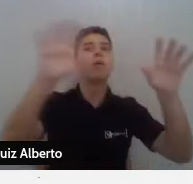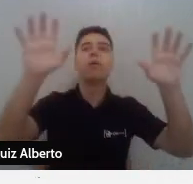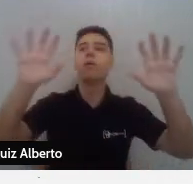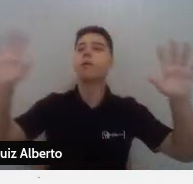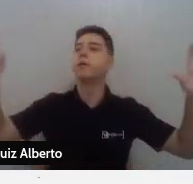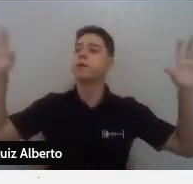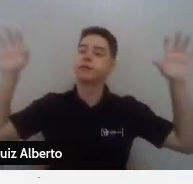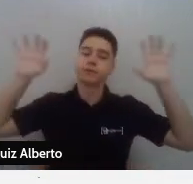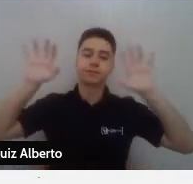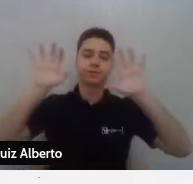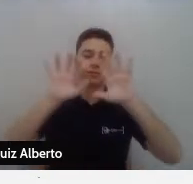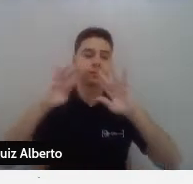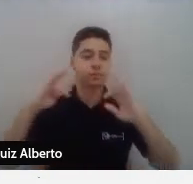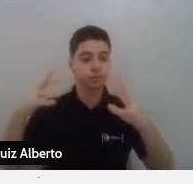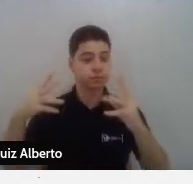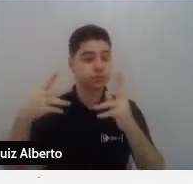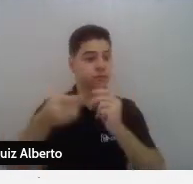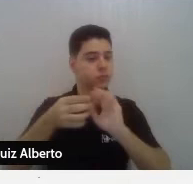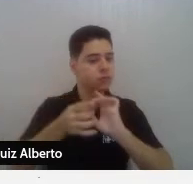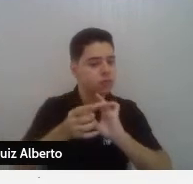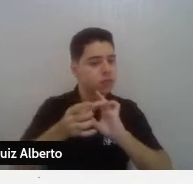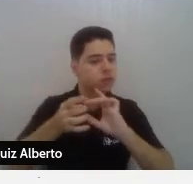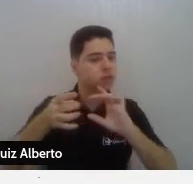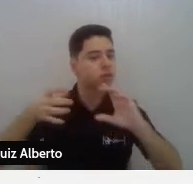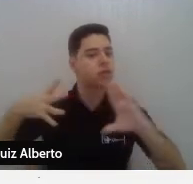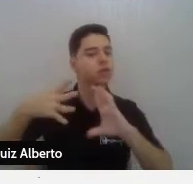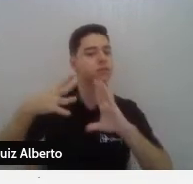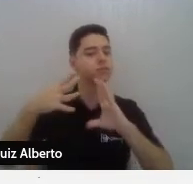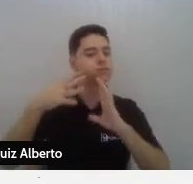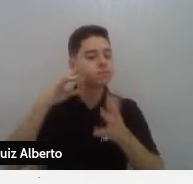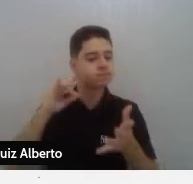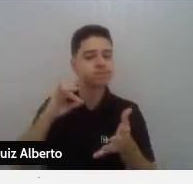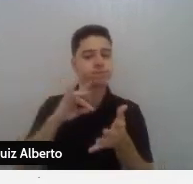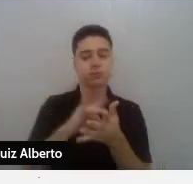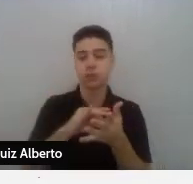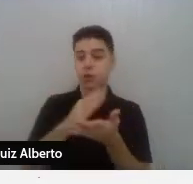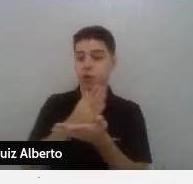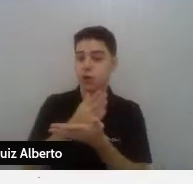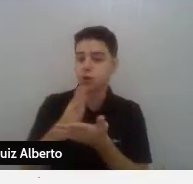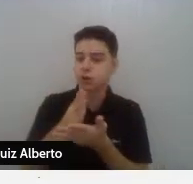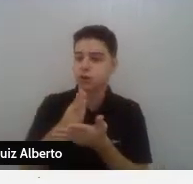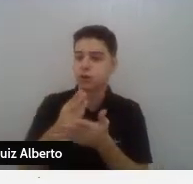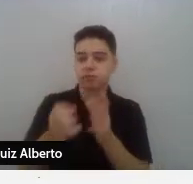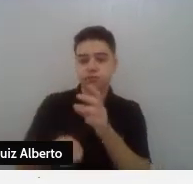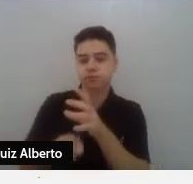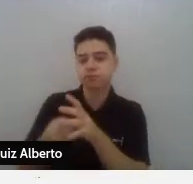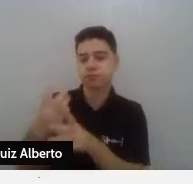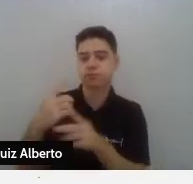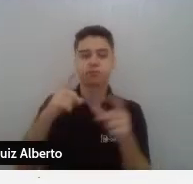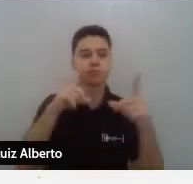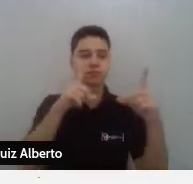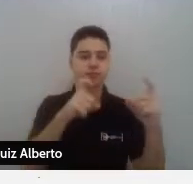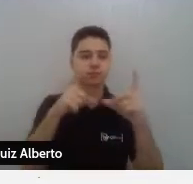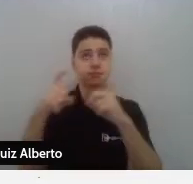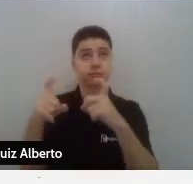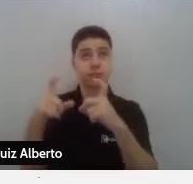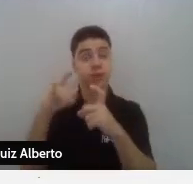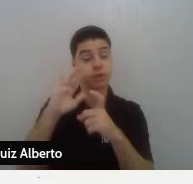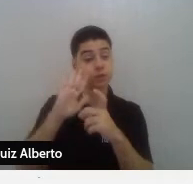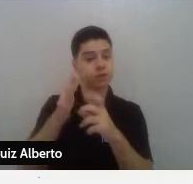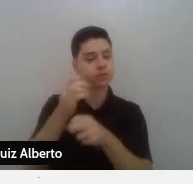Eles começam a ter uma liberdade muito maior a partir do surgimento da fotografia. Já nos anos